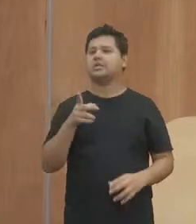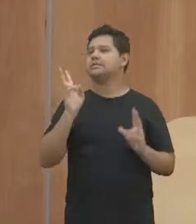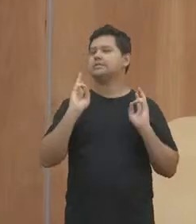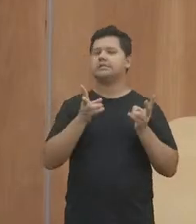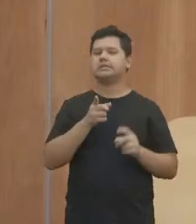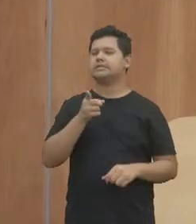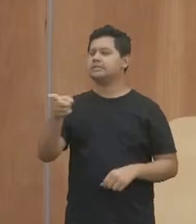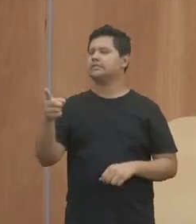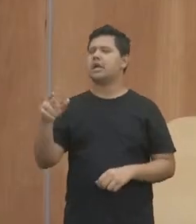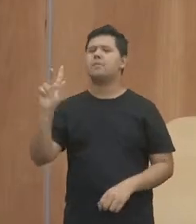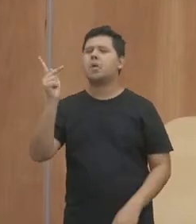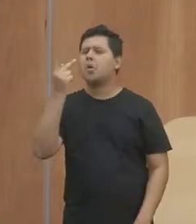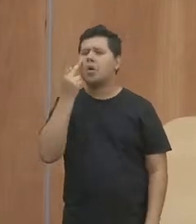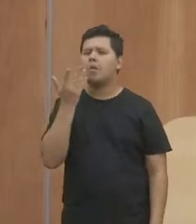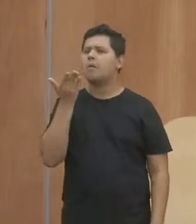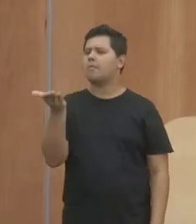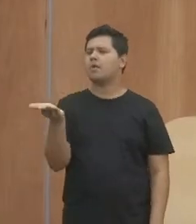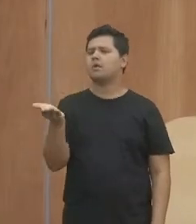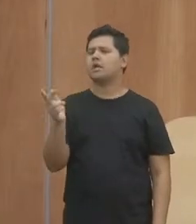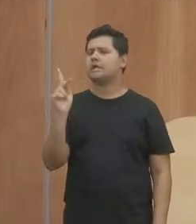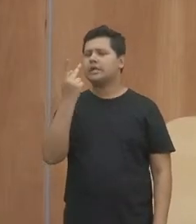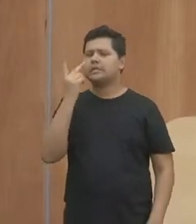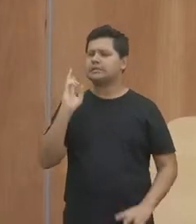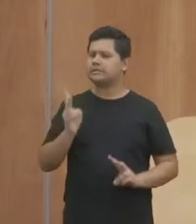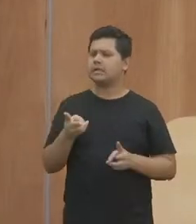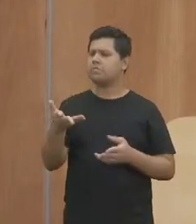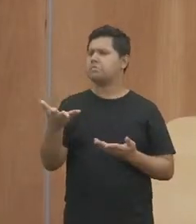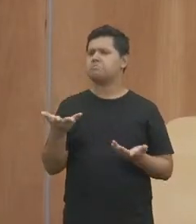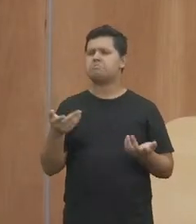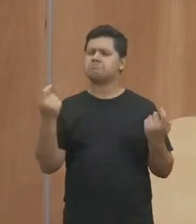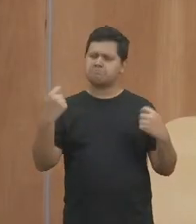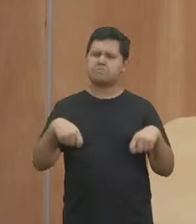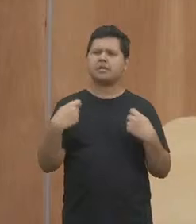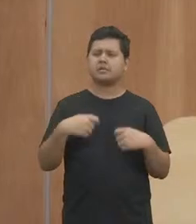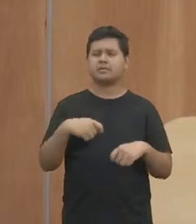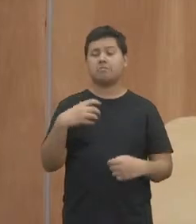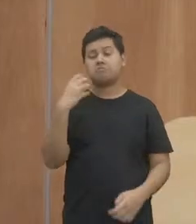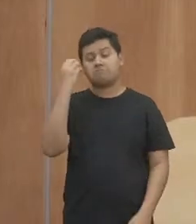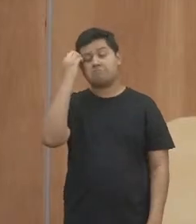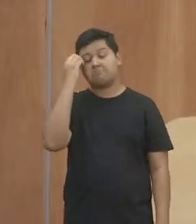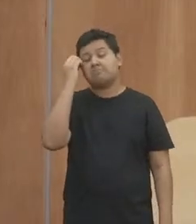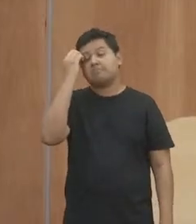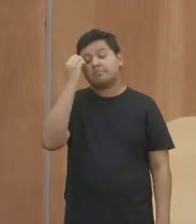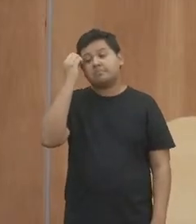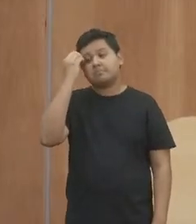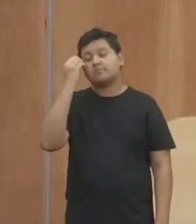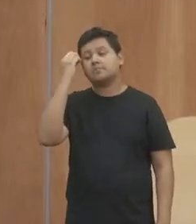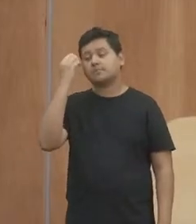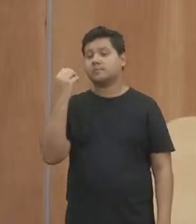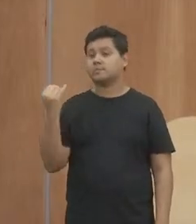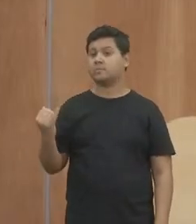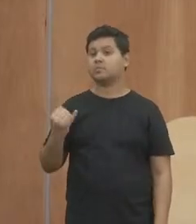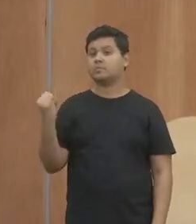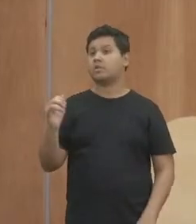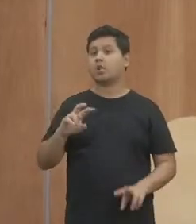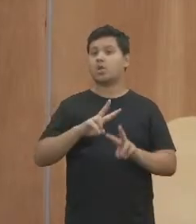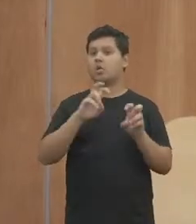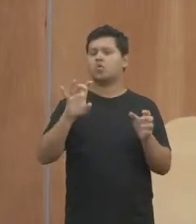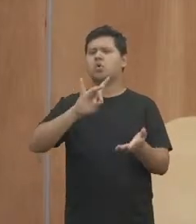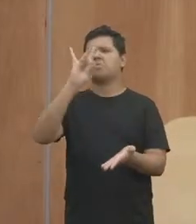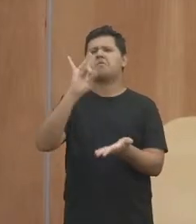Paulinho. A gente precisa repensar um pouco esses projetos, pensar um pouco mais na